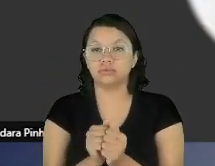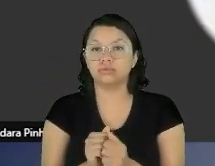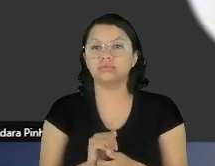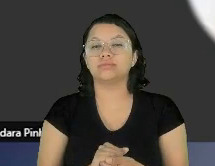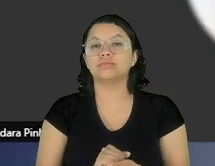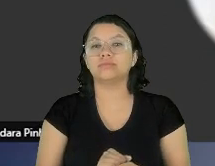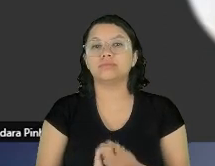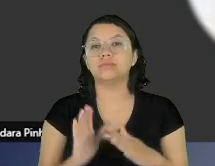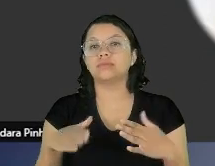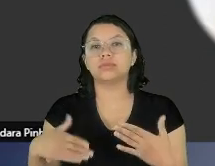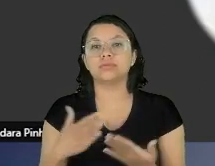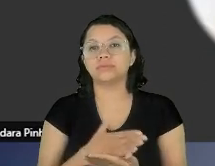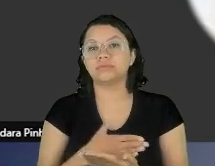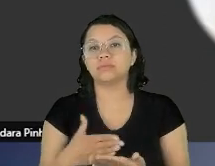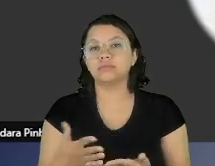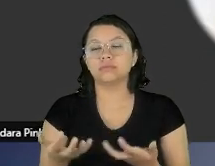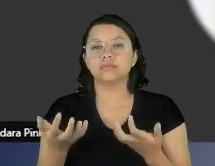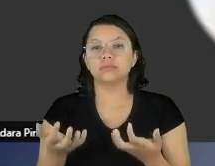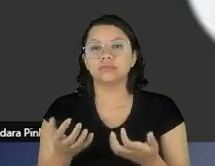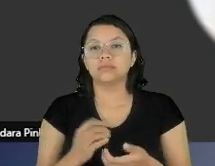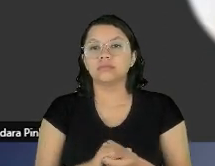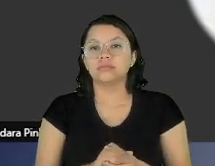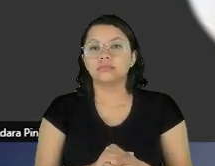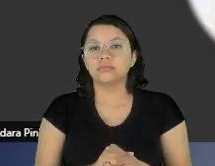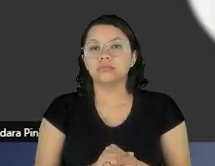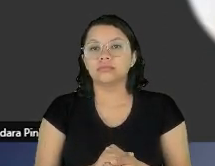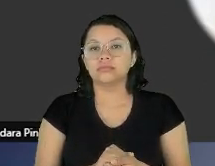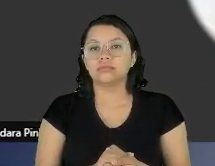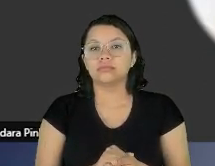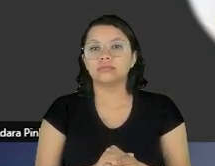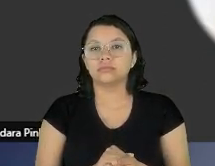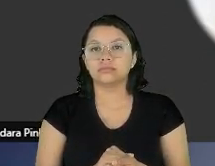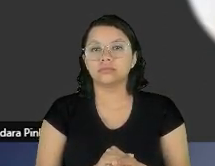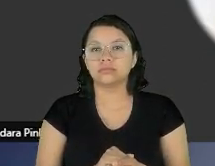Então, inicialmente, eu queria aqui